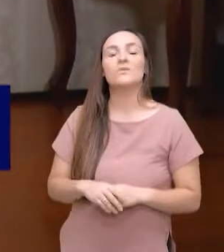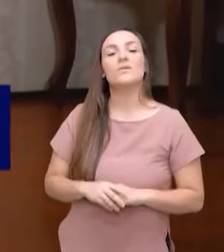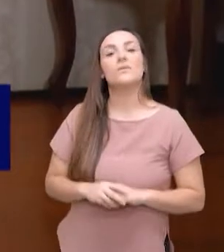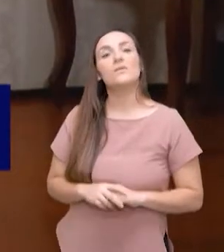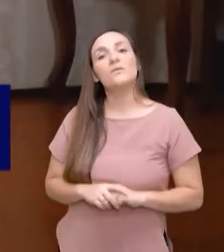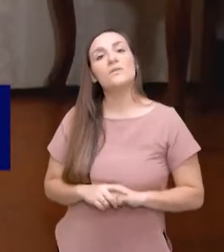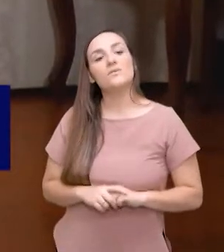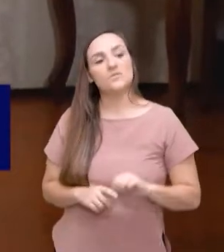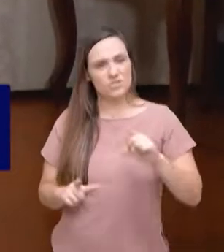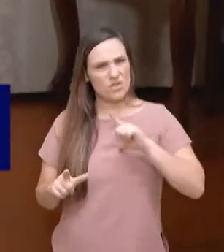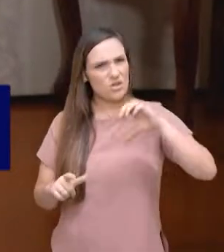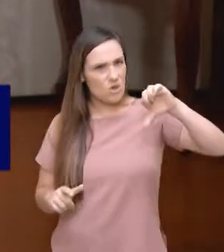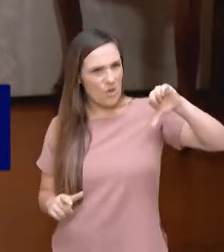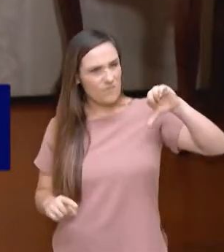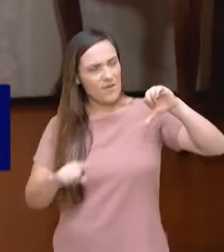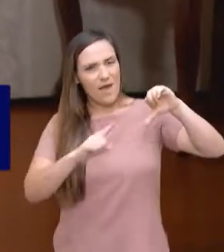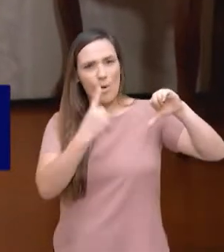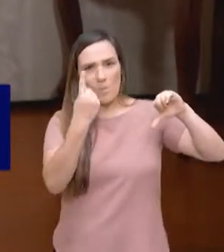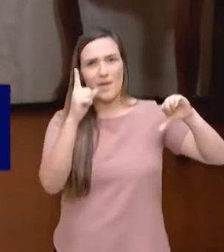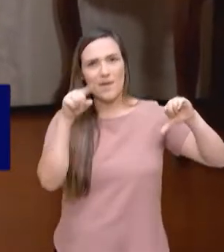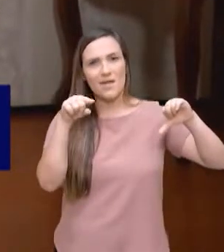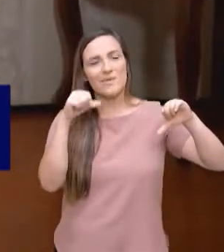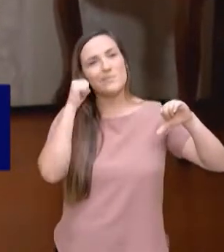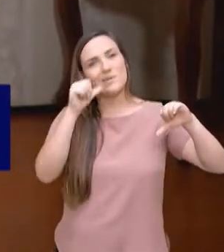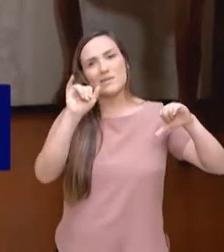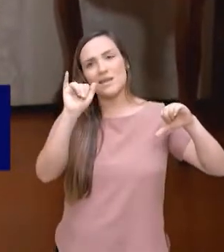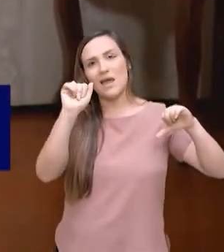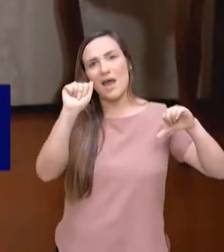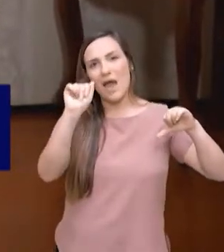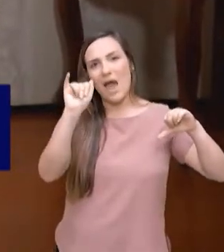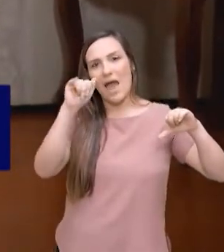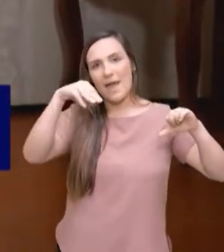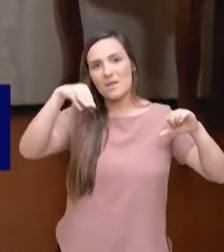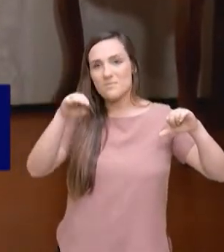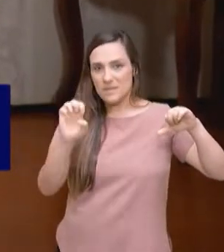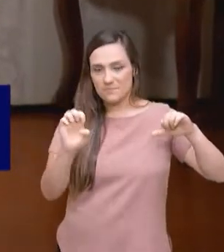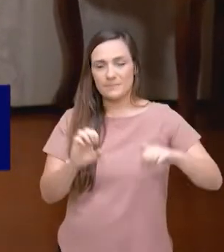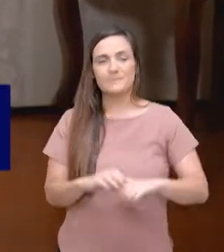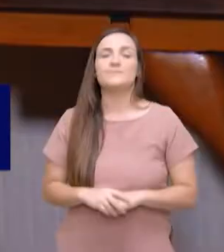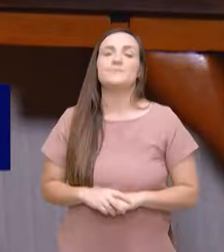Aí, e isso na década de 20.